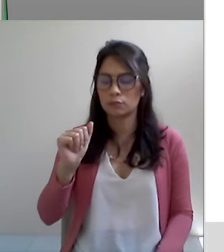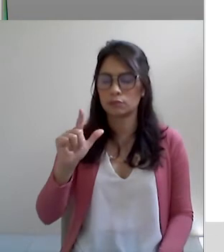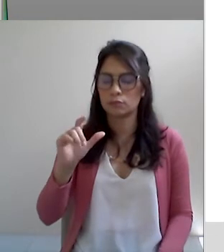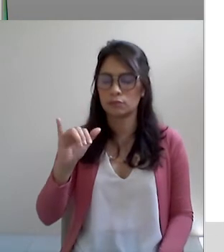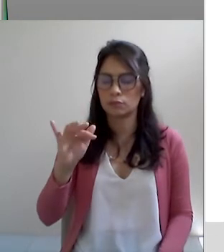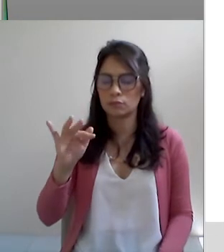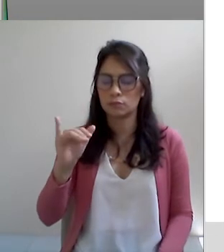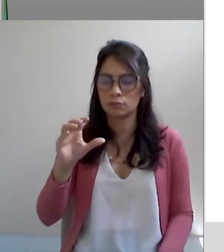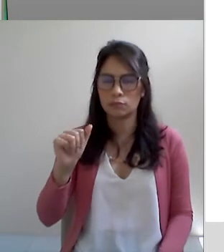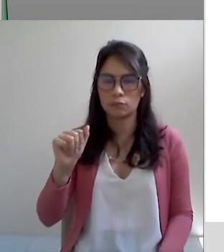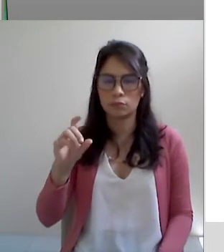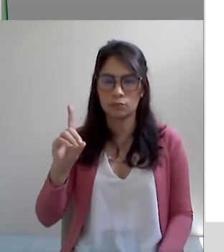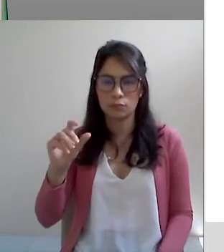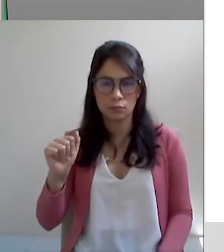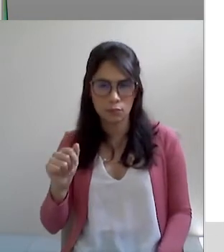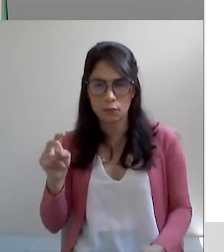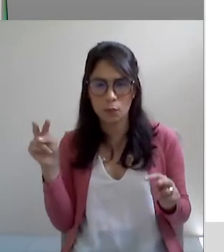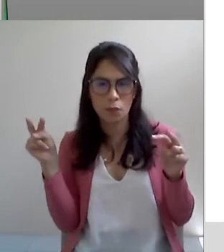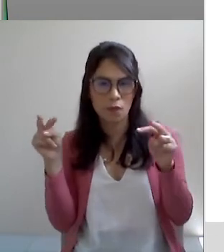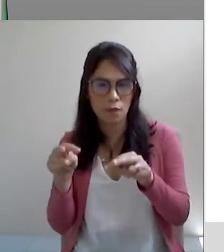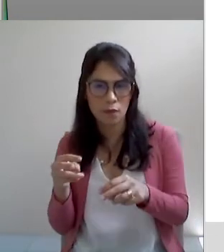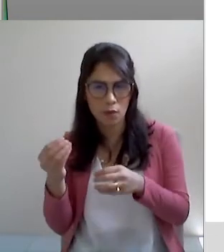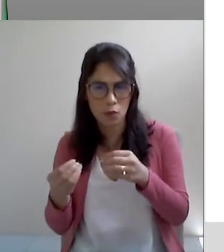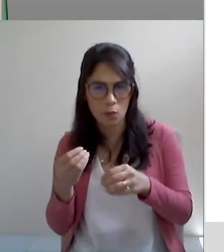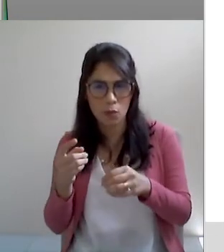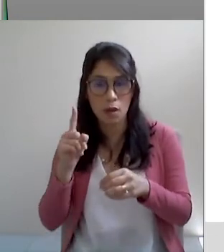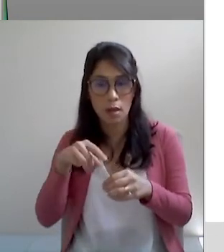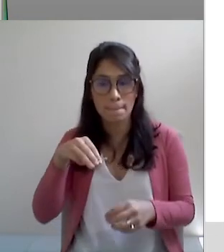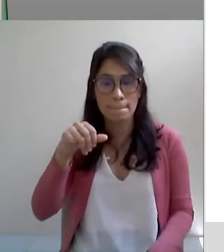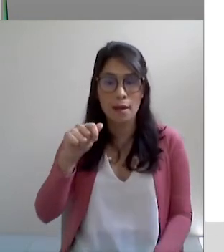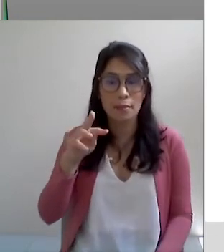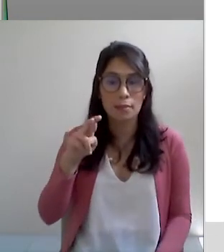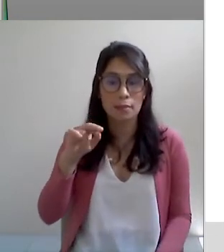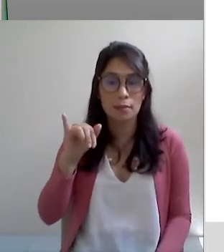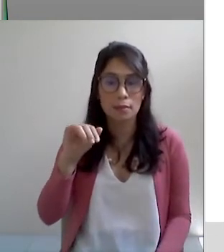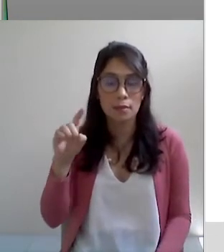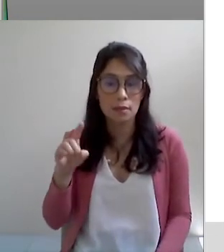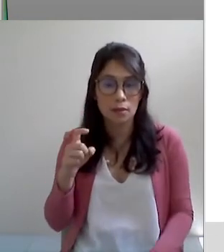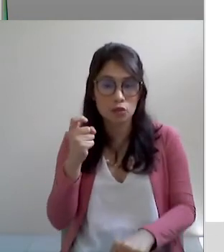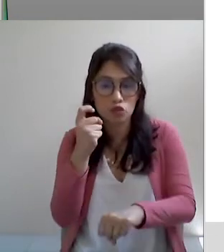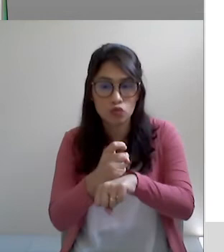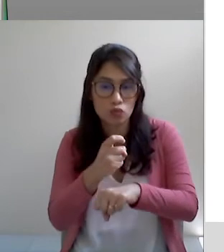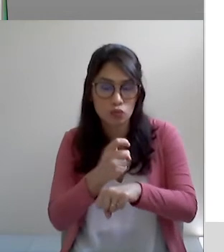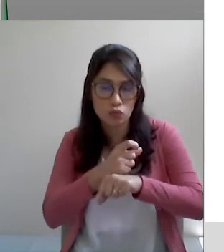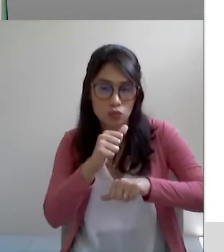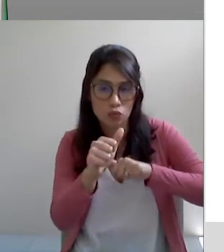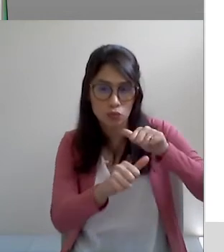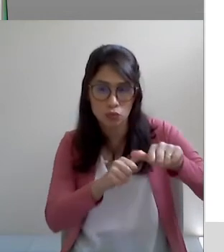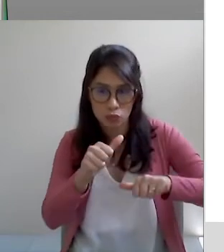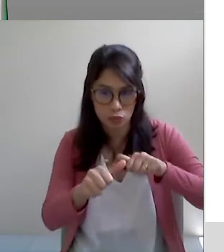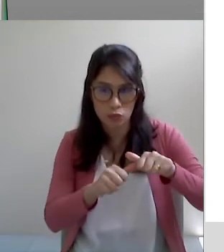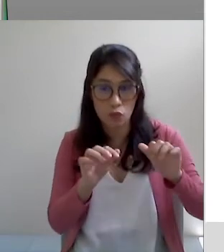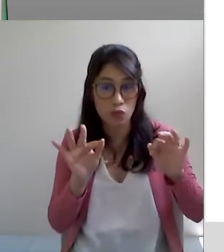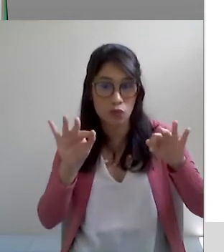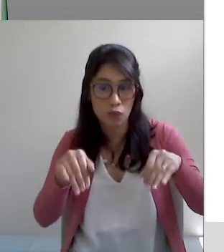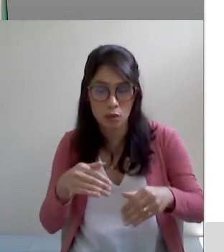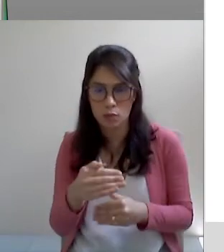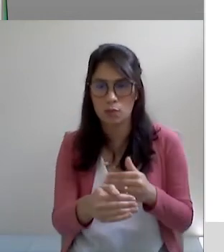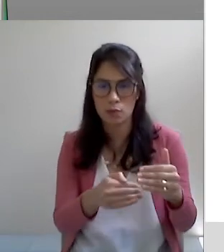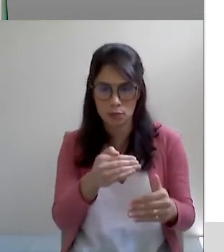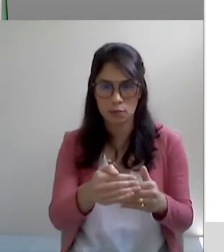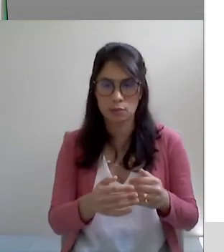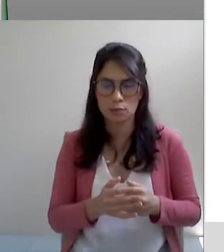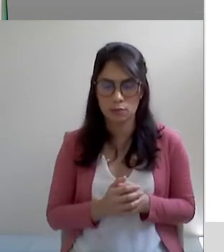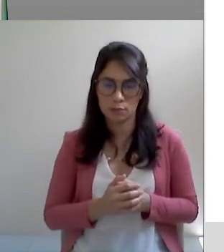A zona calcificada é visualizada pela mineralização da matriz cartilaginosa e por condrócitos